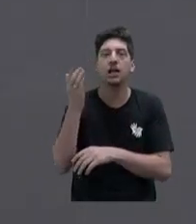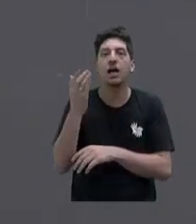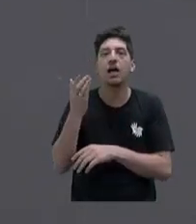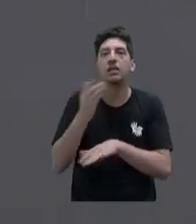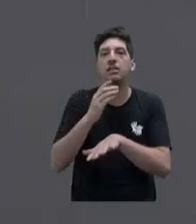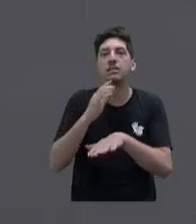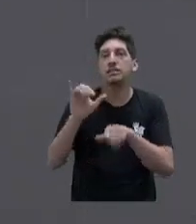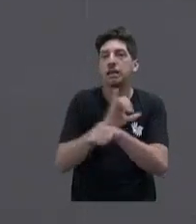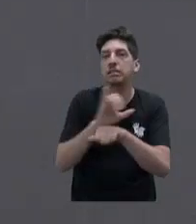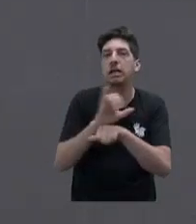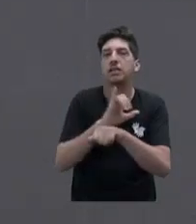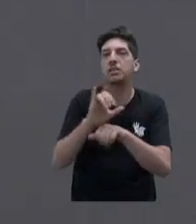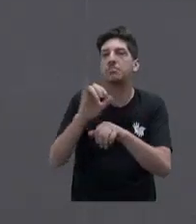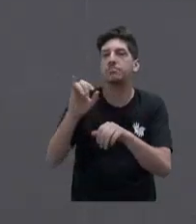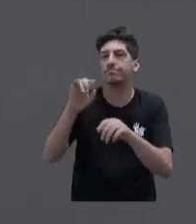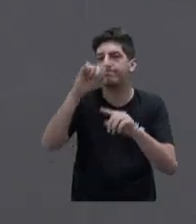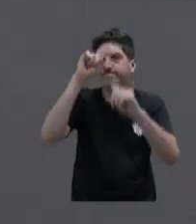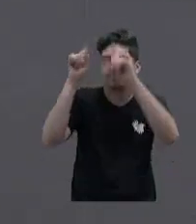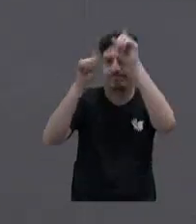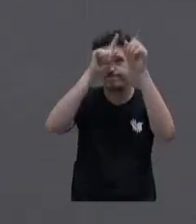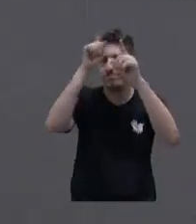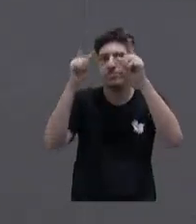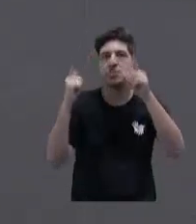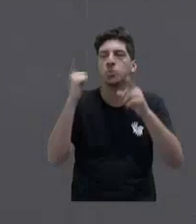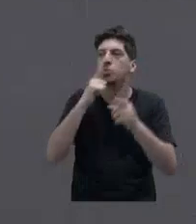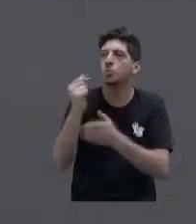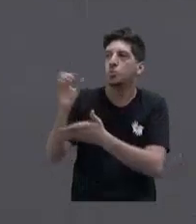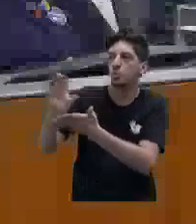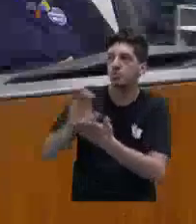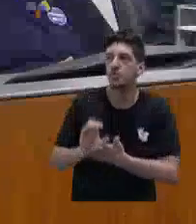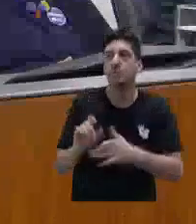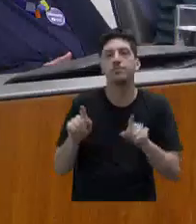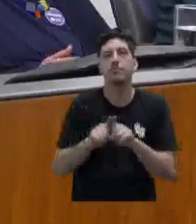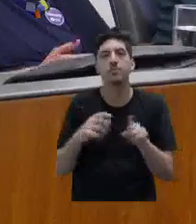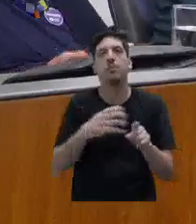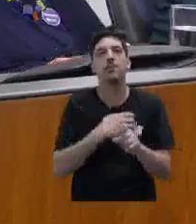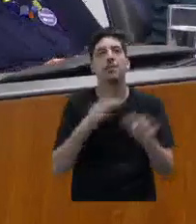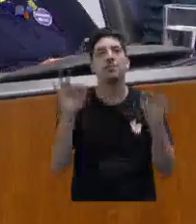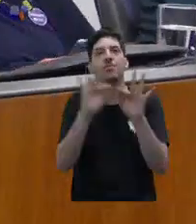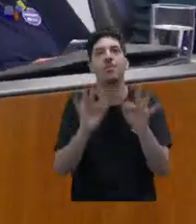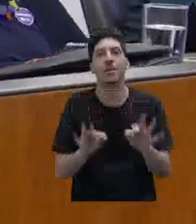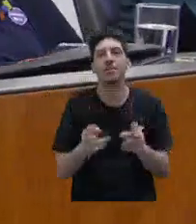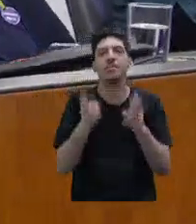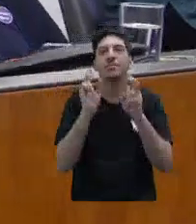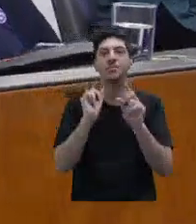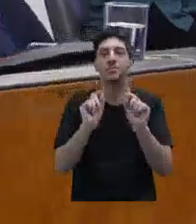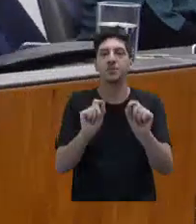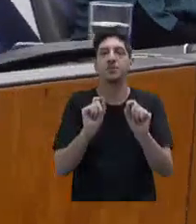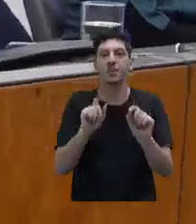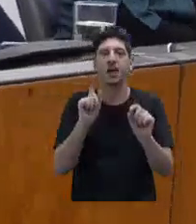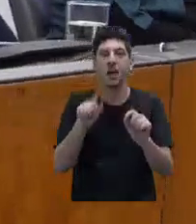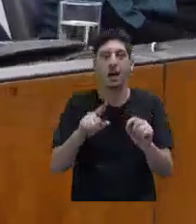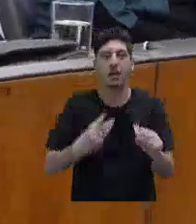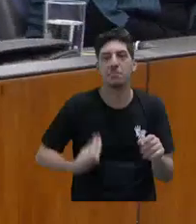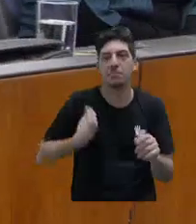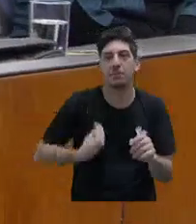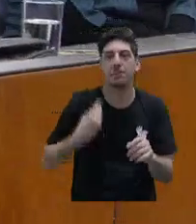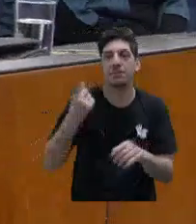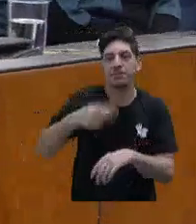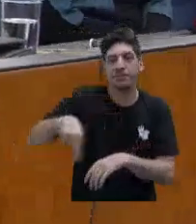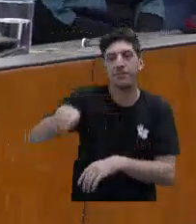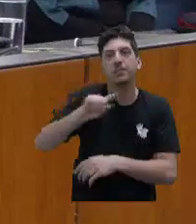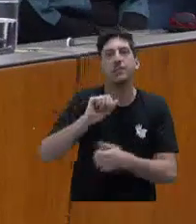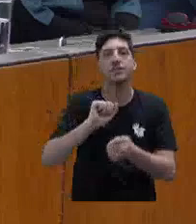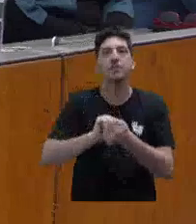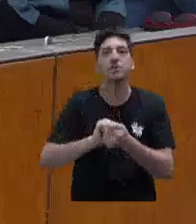formas criativas assim, de atrair investimentos. E outra coisa que eu fiquei muito feliz de ver é a integração que vocês têm tido